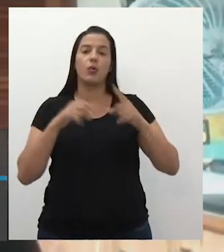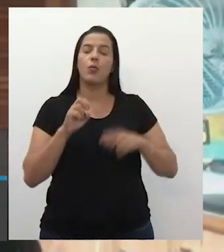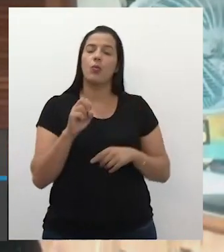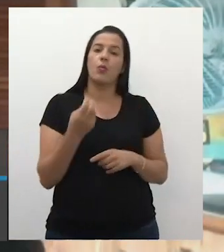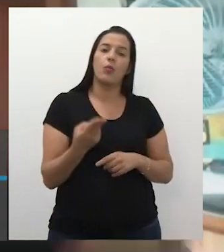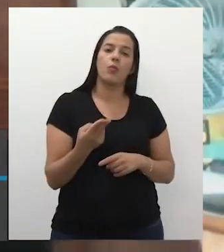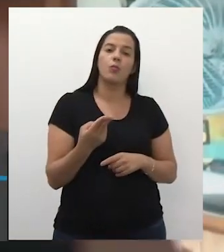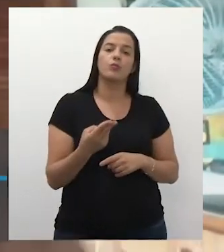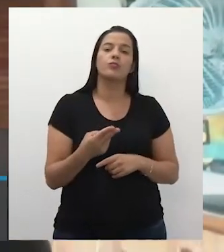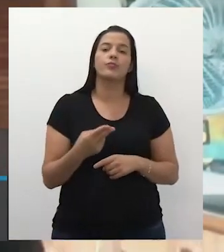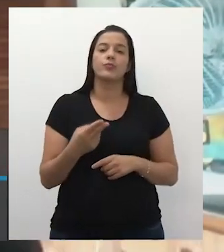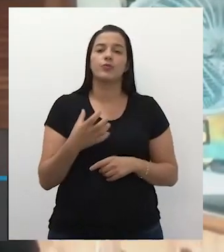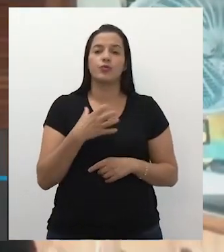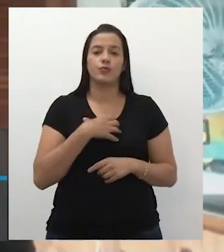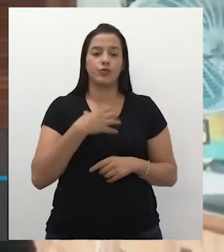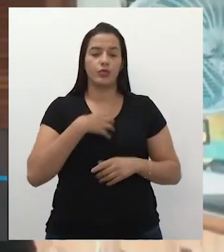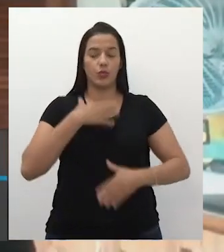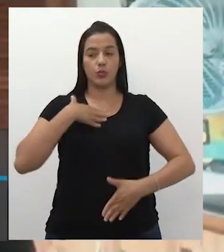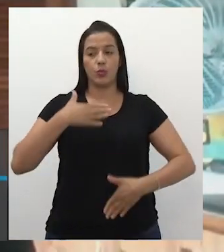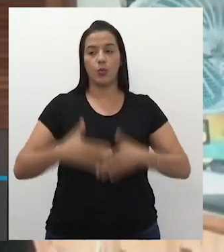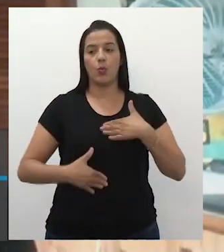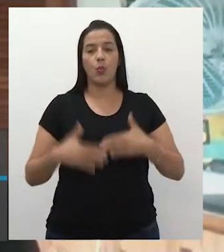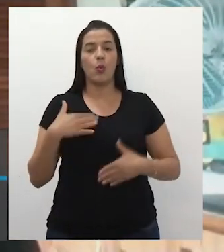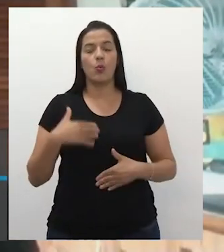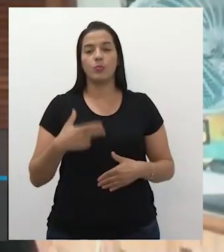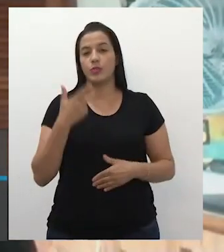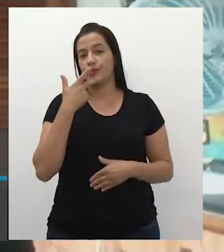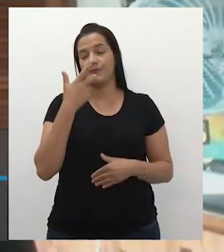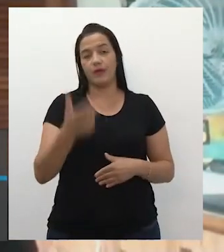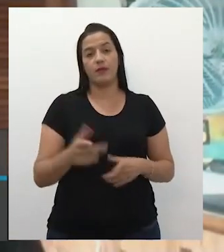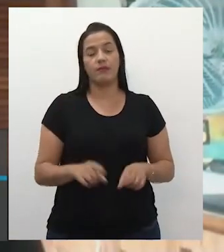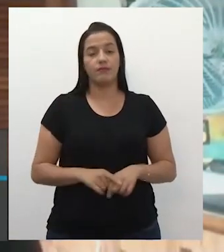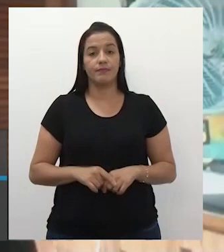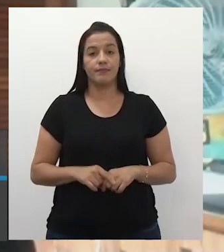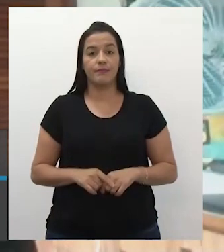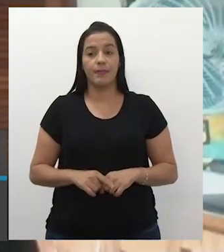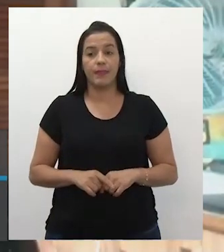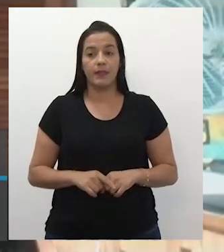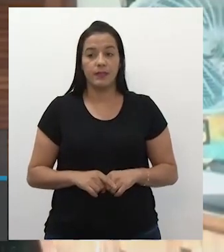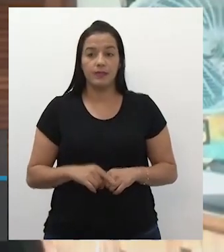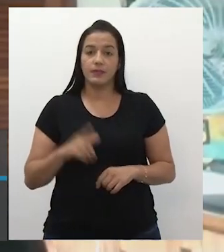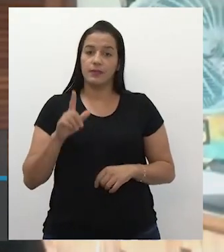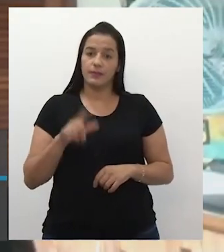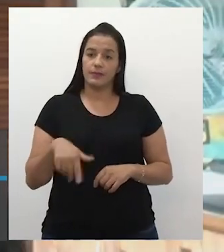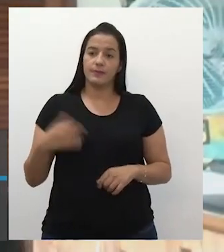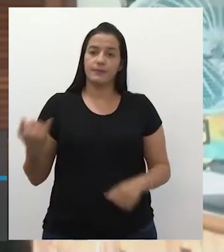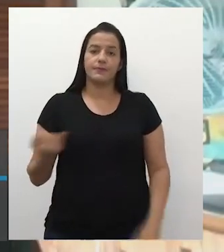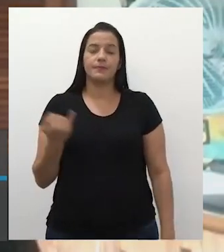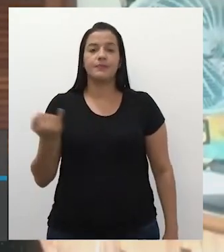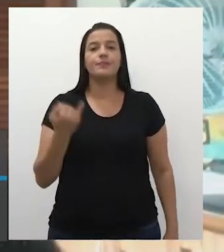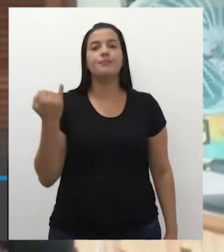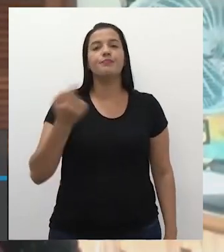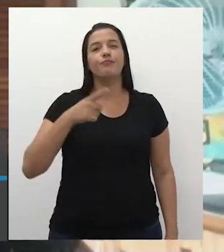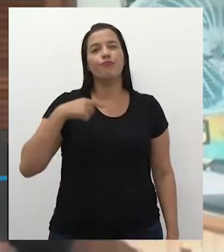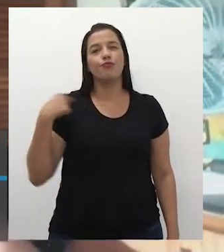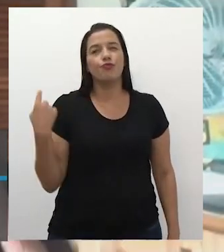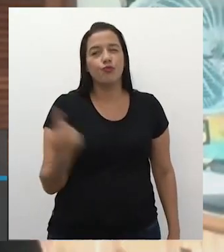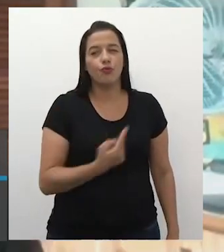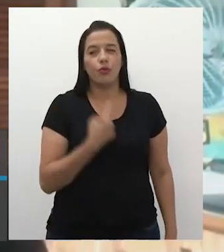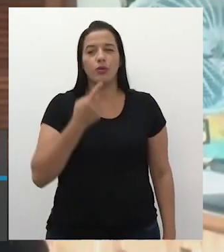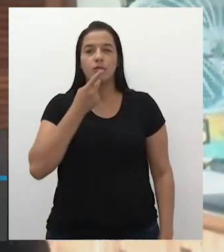nossa expressão corporal como um todo. Então, assim, é fundamental que nós que